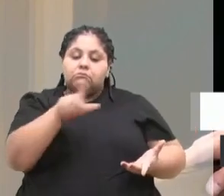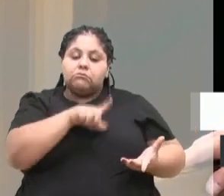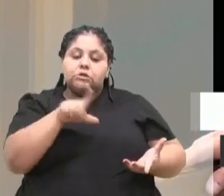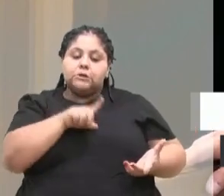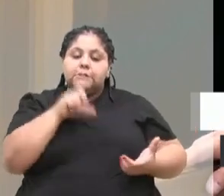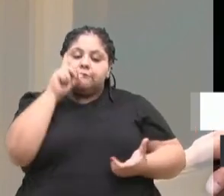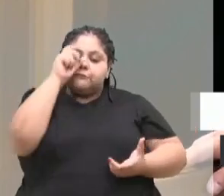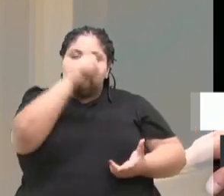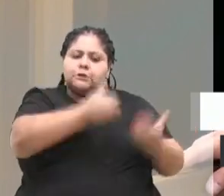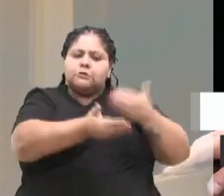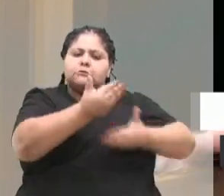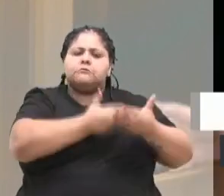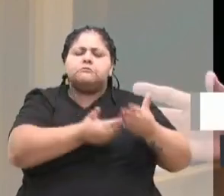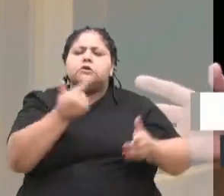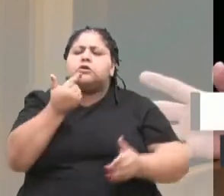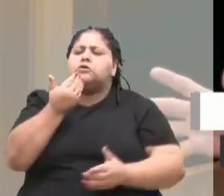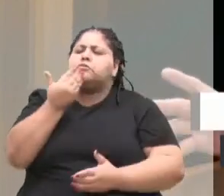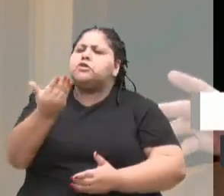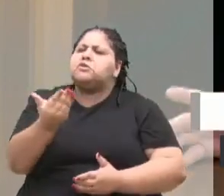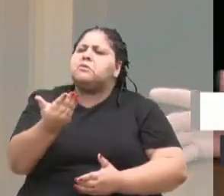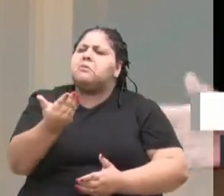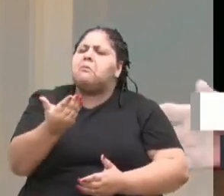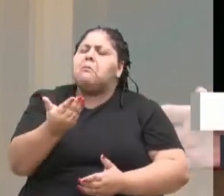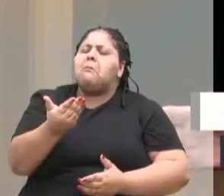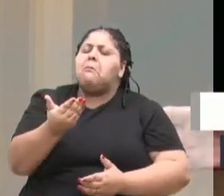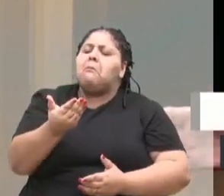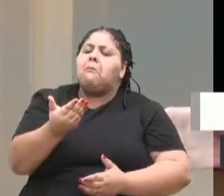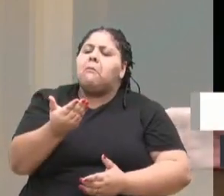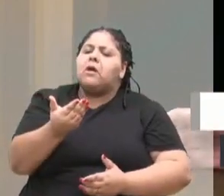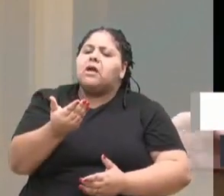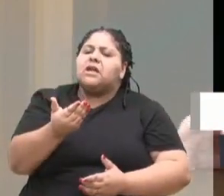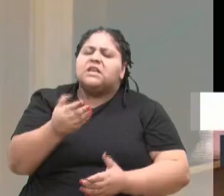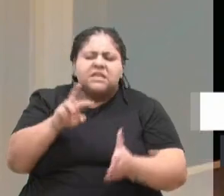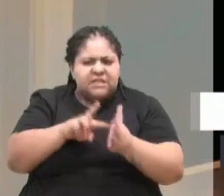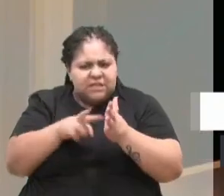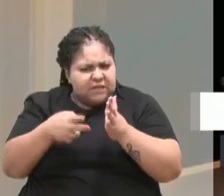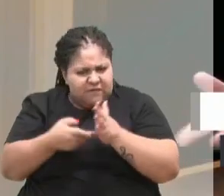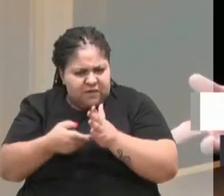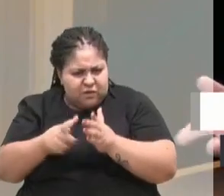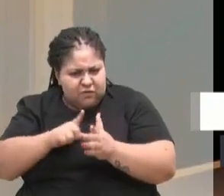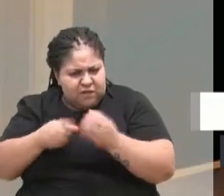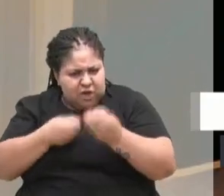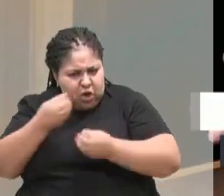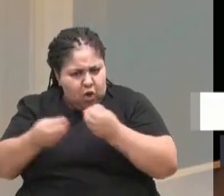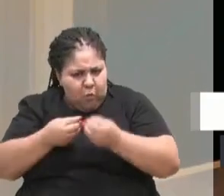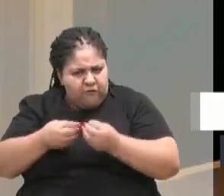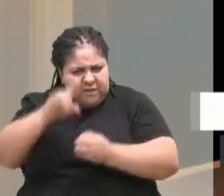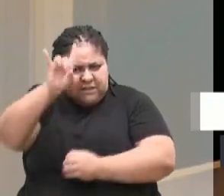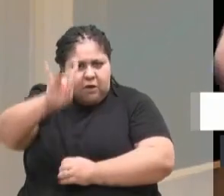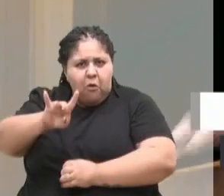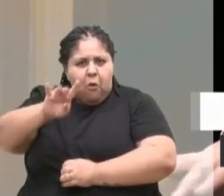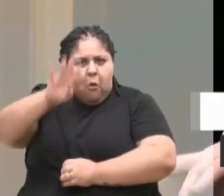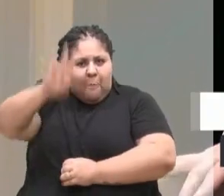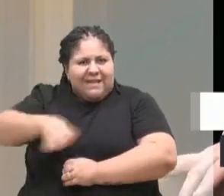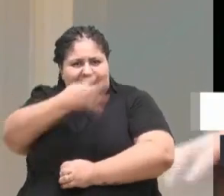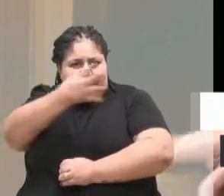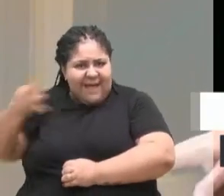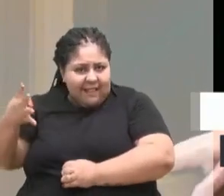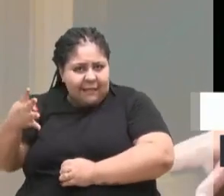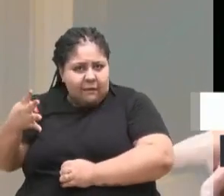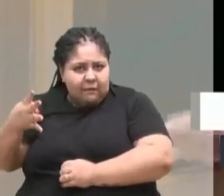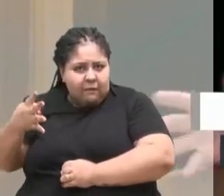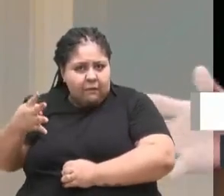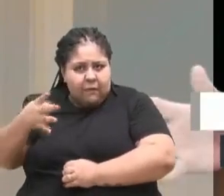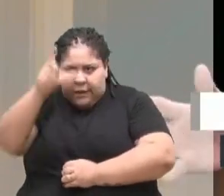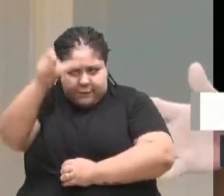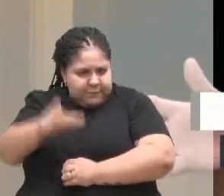no atendimento. Daí eu pedi para ele, mas caiu o sistema, mas então quer dizer que não dá para fazer numa planilha à mão? Se cai o sistema, o pessoal vai morrer, vai